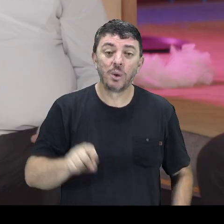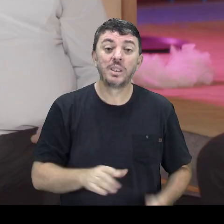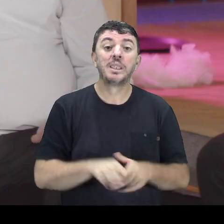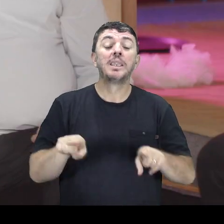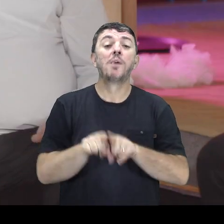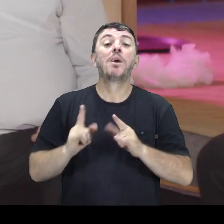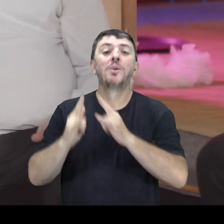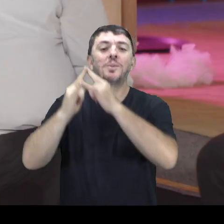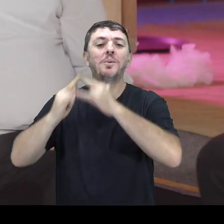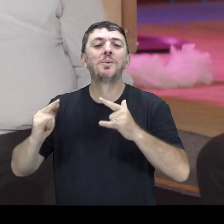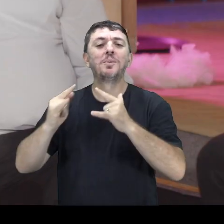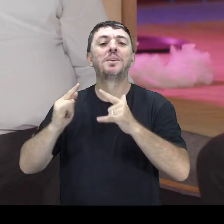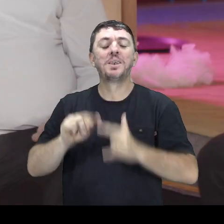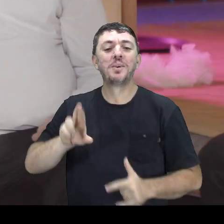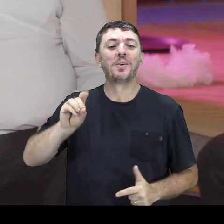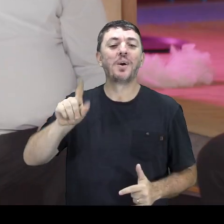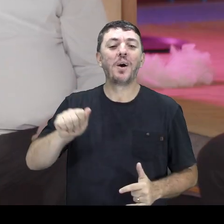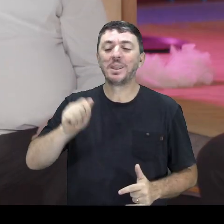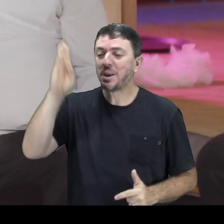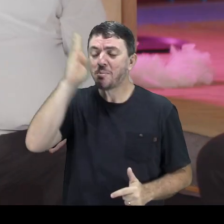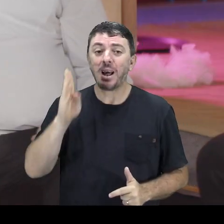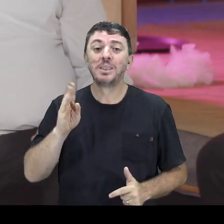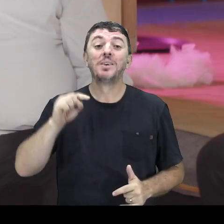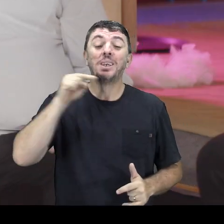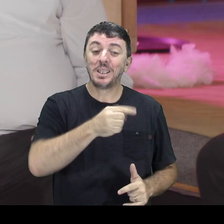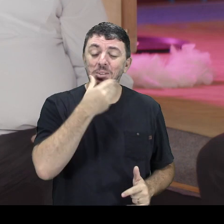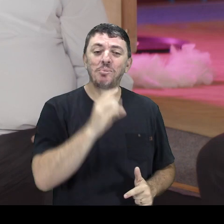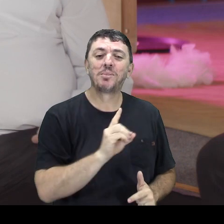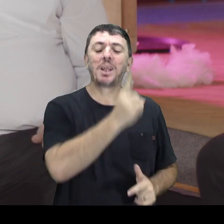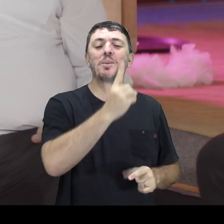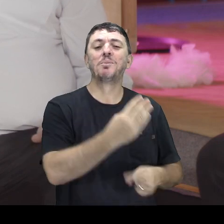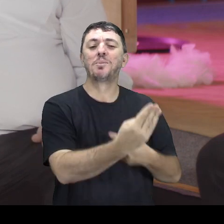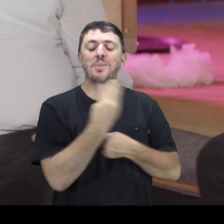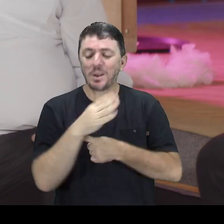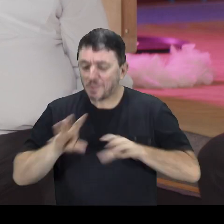diretor de circo e montou a primeira trupe para a gente, organizou aquilo. Então, assim,